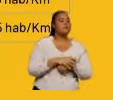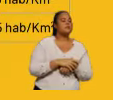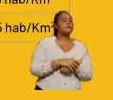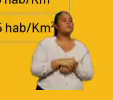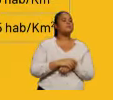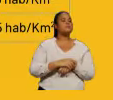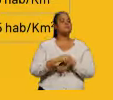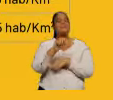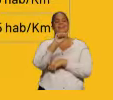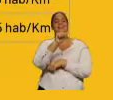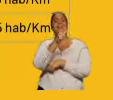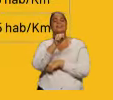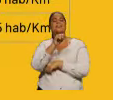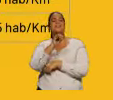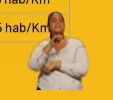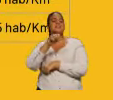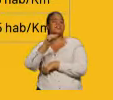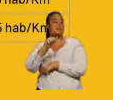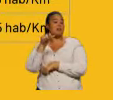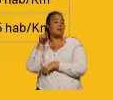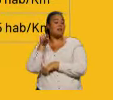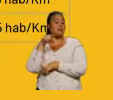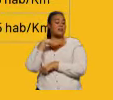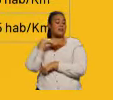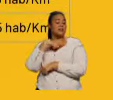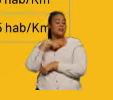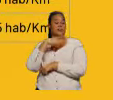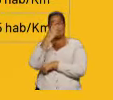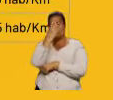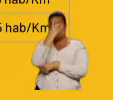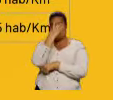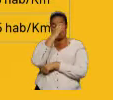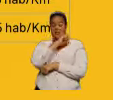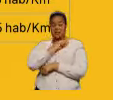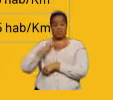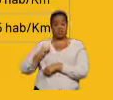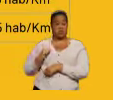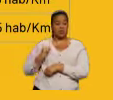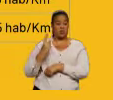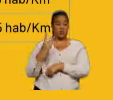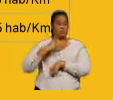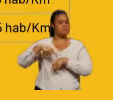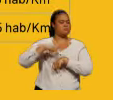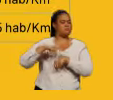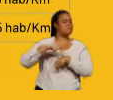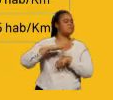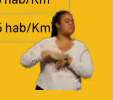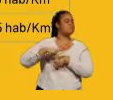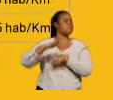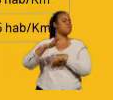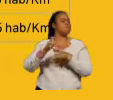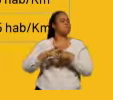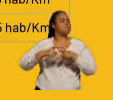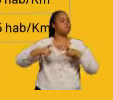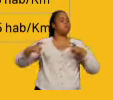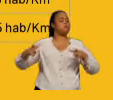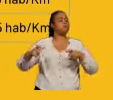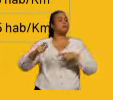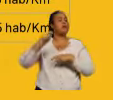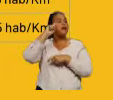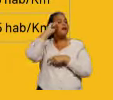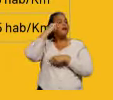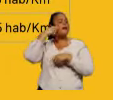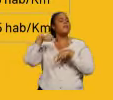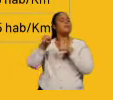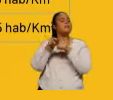a ásia lógico lá estão china a índia né os dois países mais populosos a áfrica é populoso